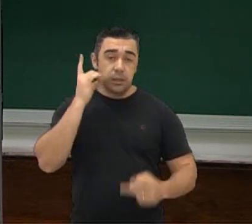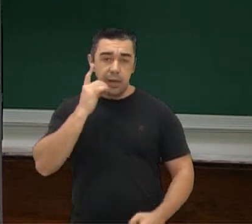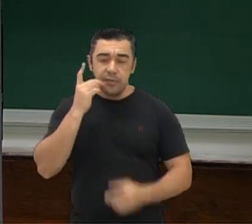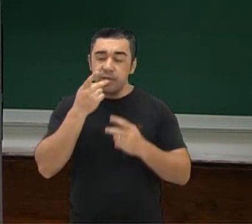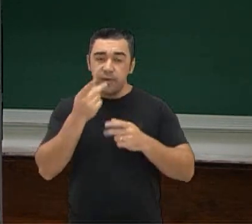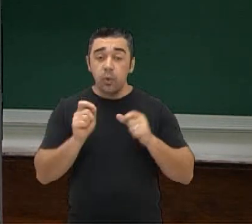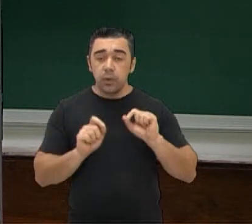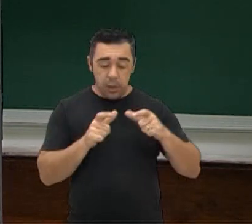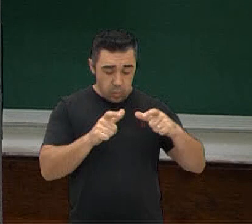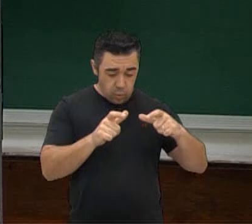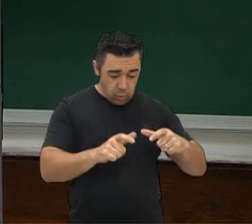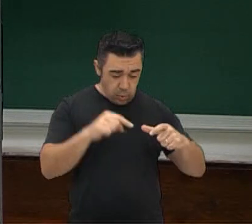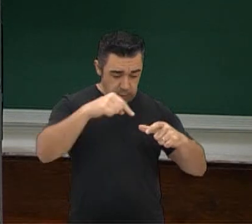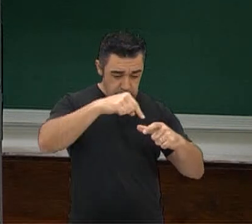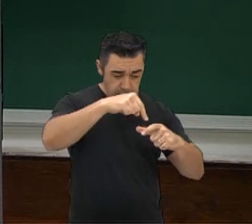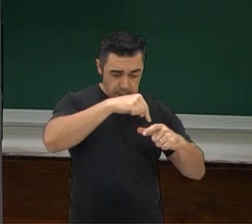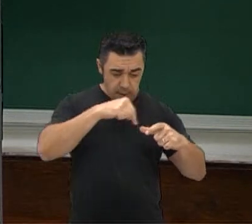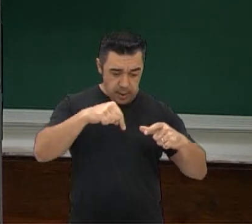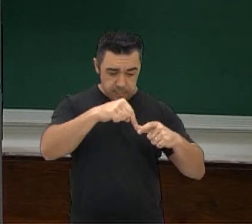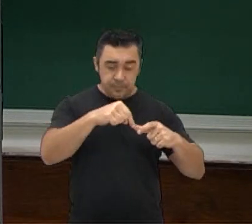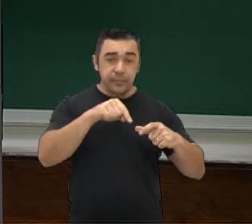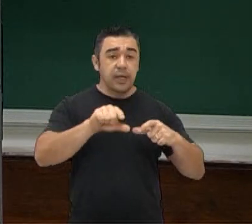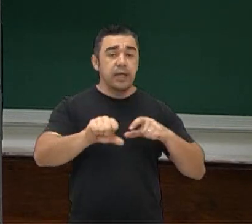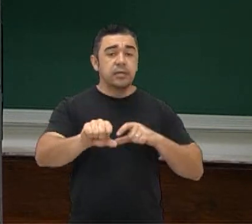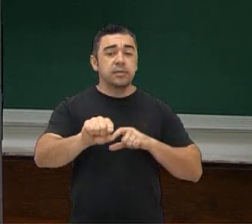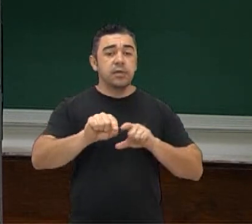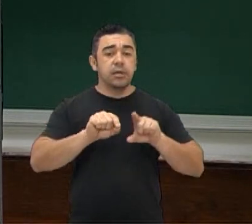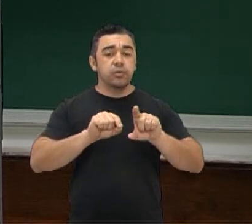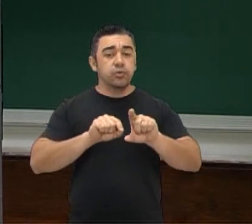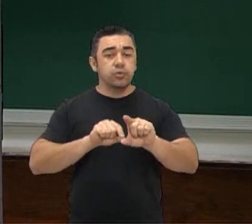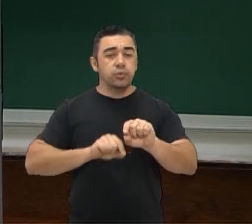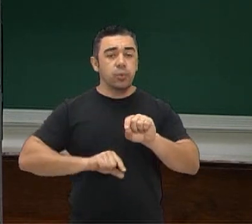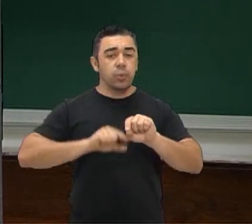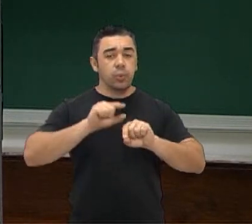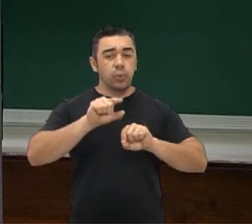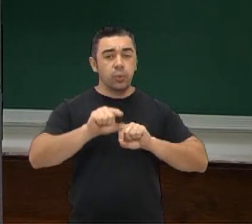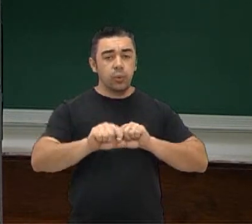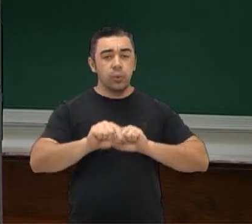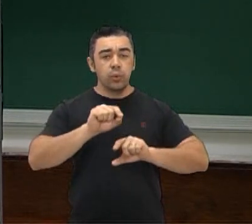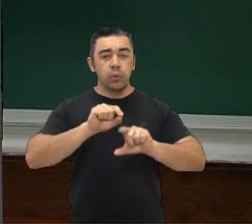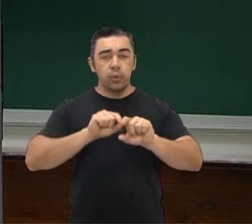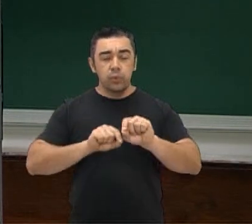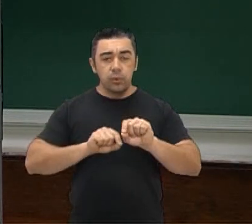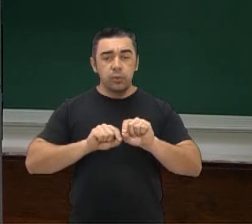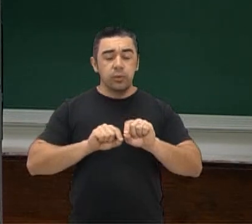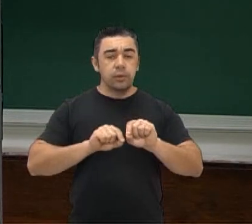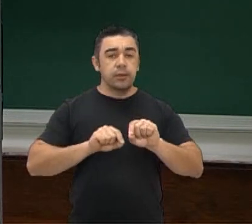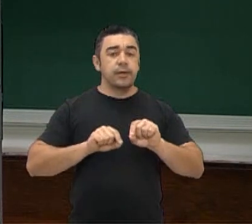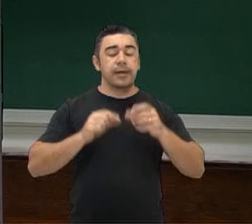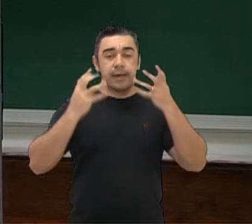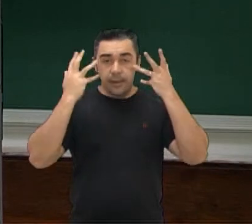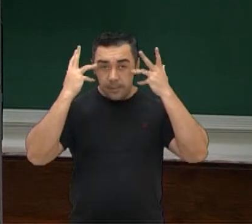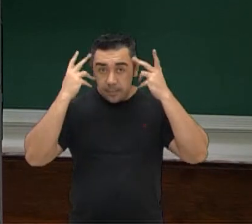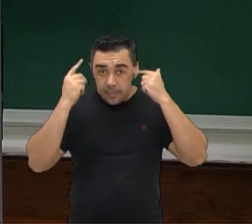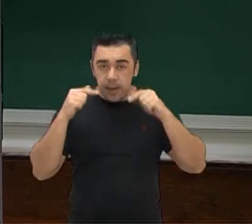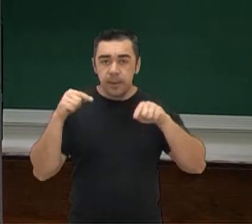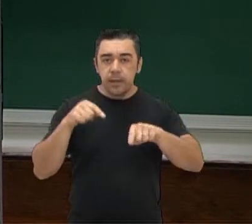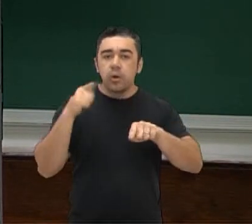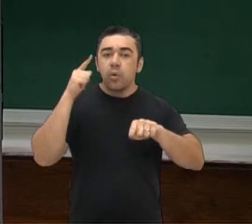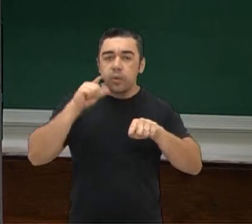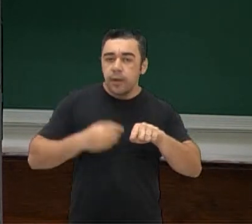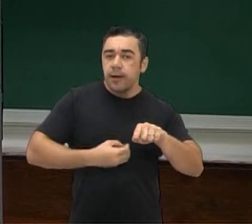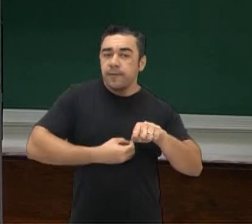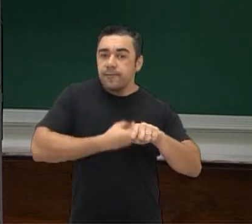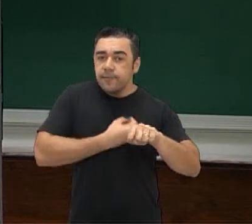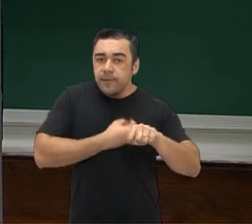na verdade, ele seleciona os indivíduos mais adaptados ao meio, que tem uma variabilidade entre os organismos e